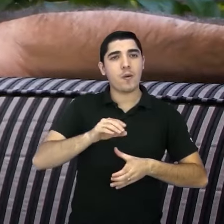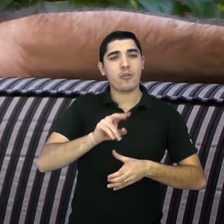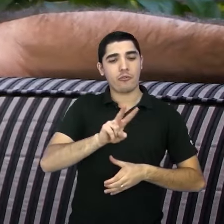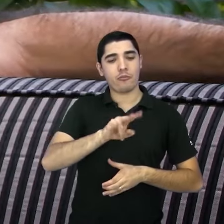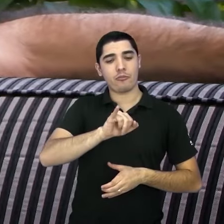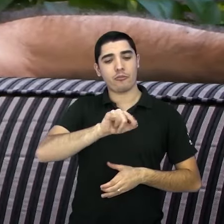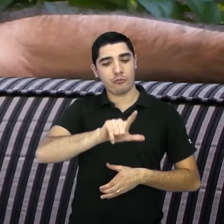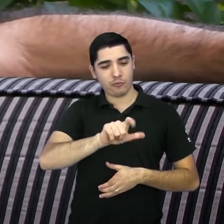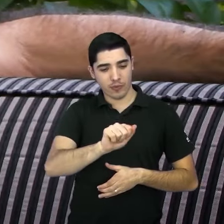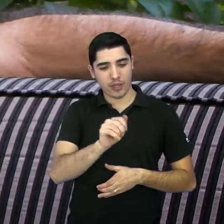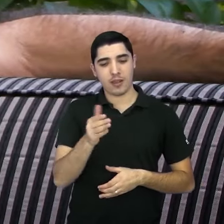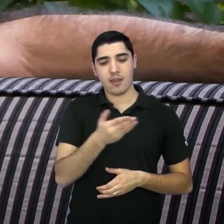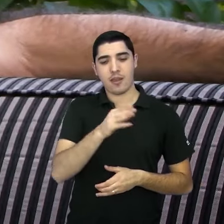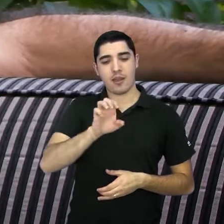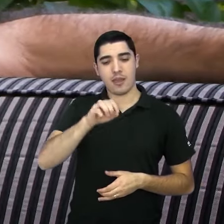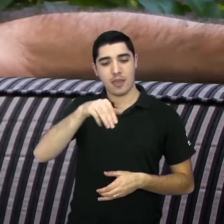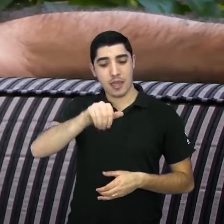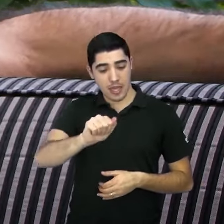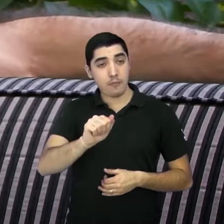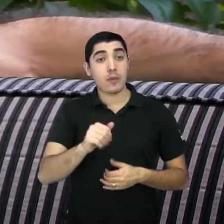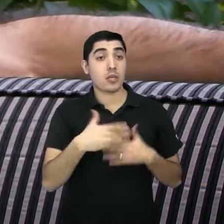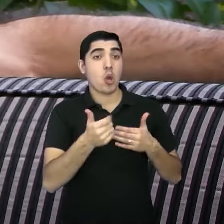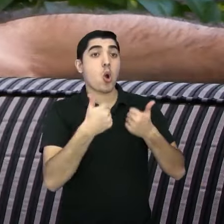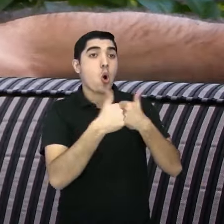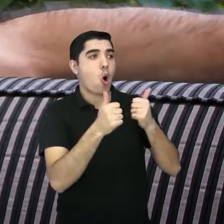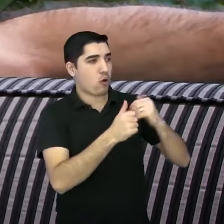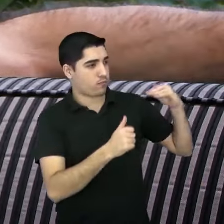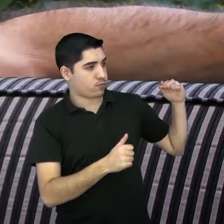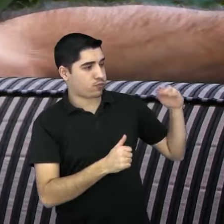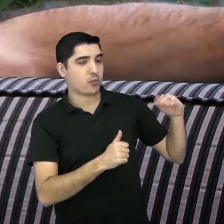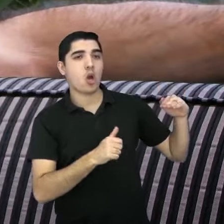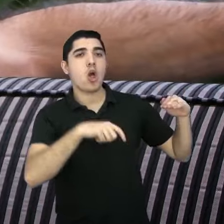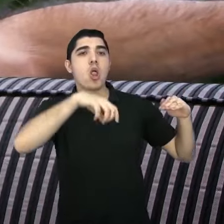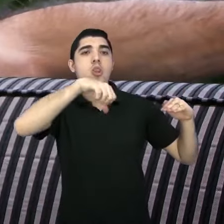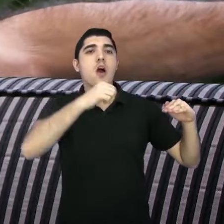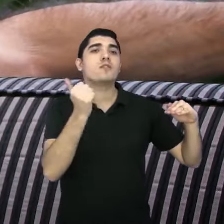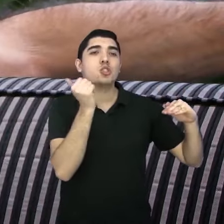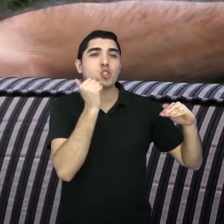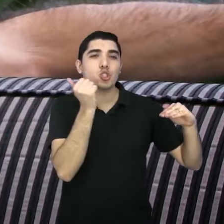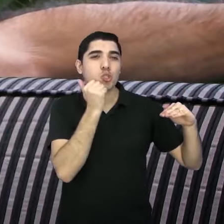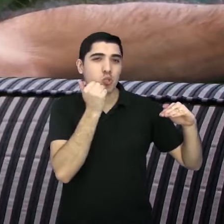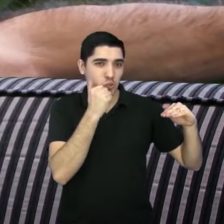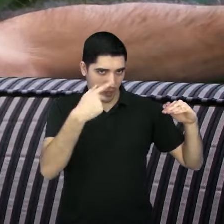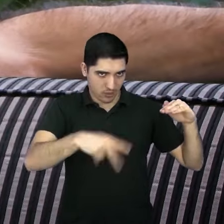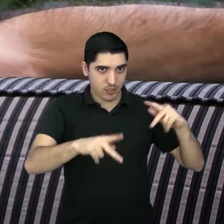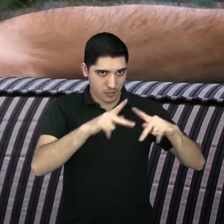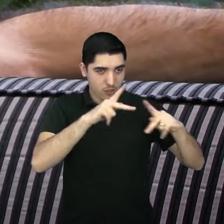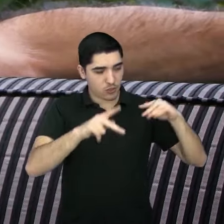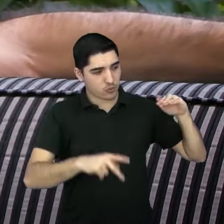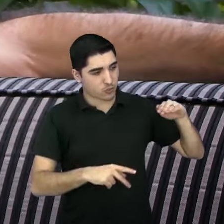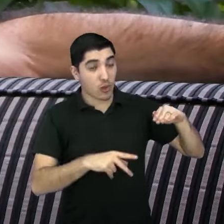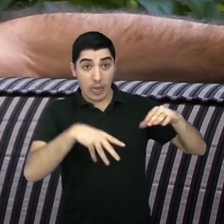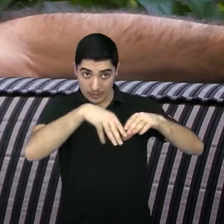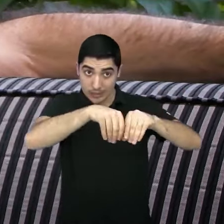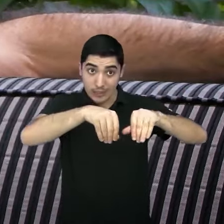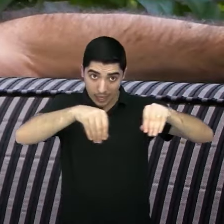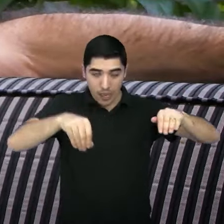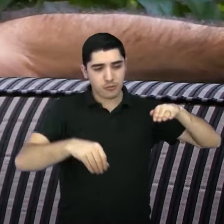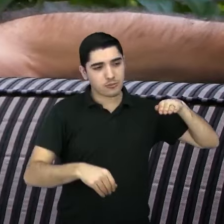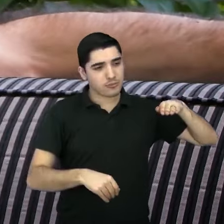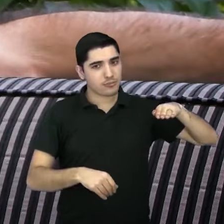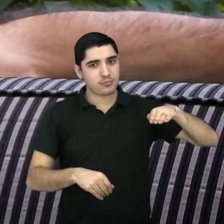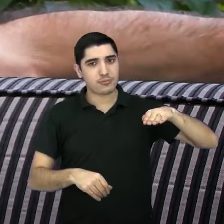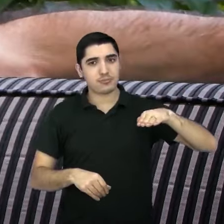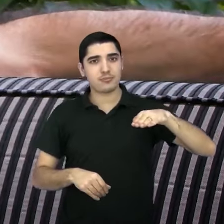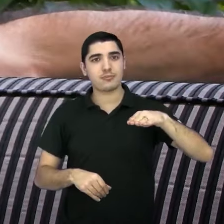assim. O ônibus vinha pela 9 de julho, ainda, né, vamos dizer, de terra,